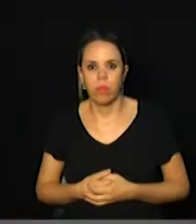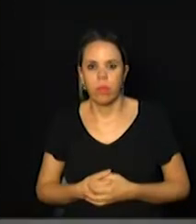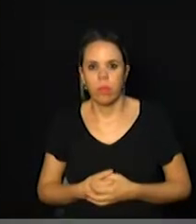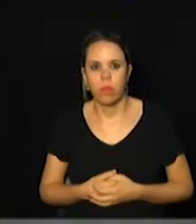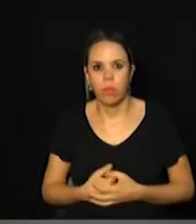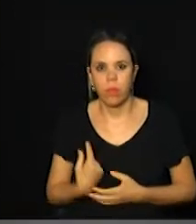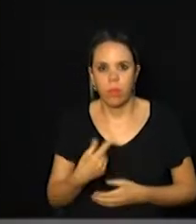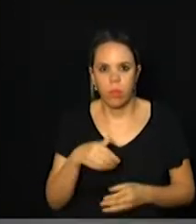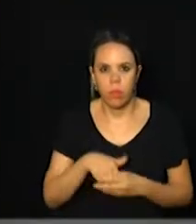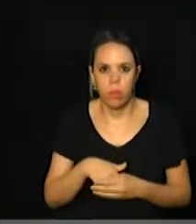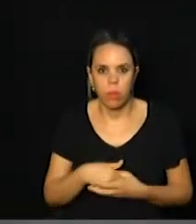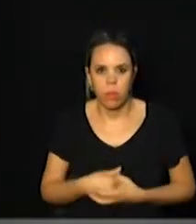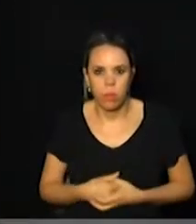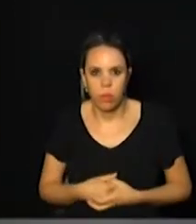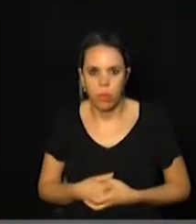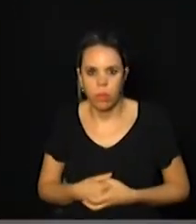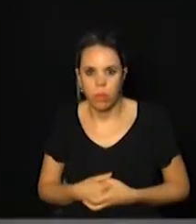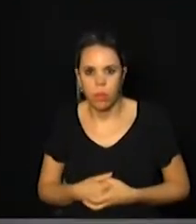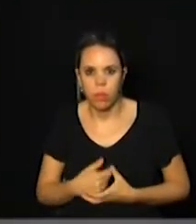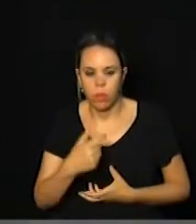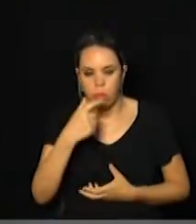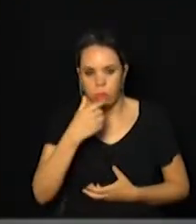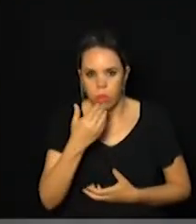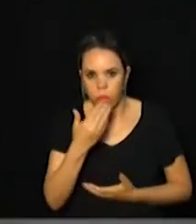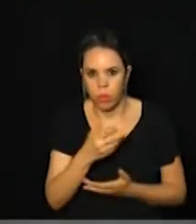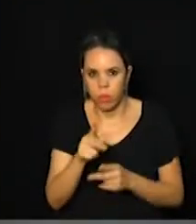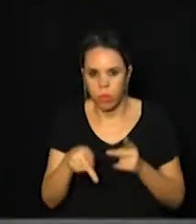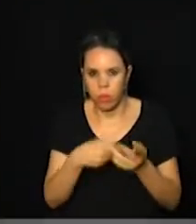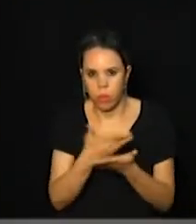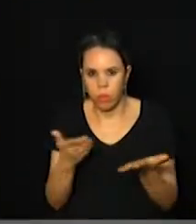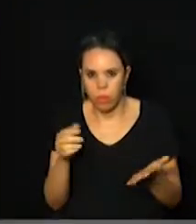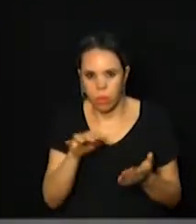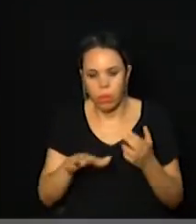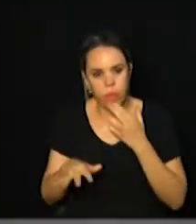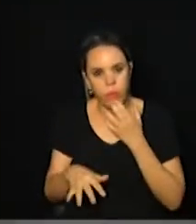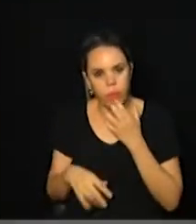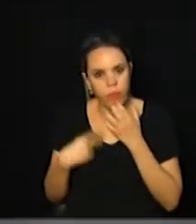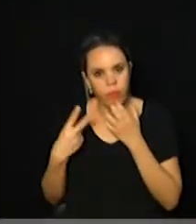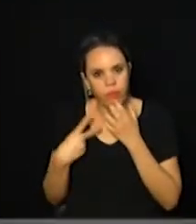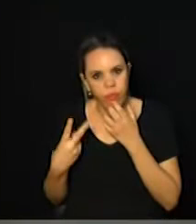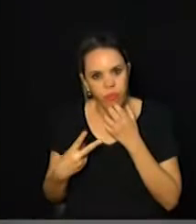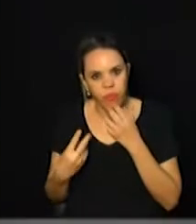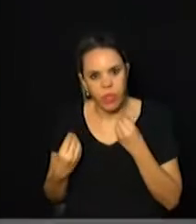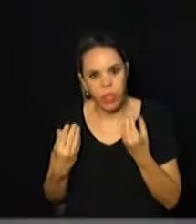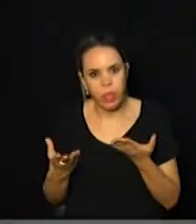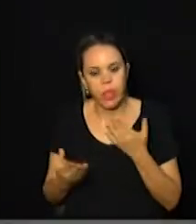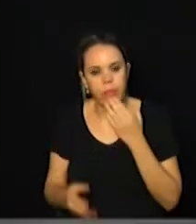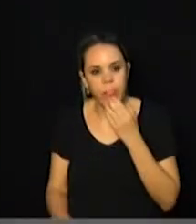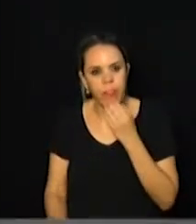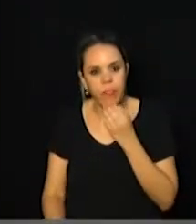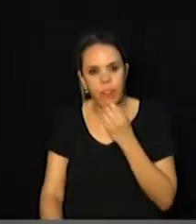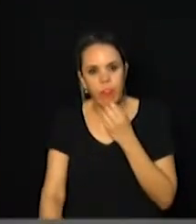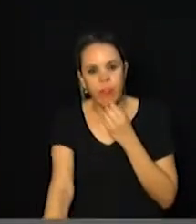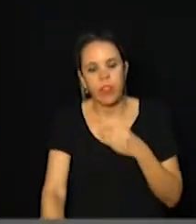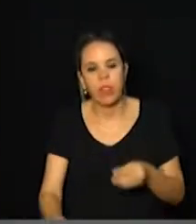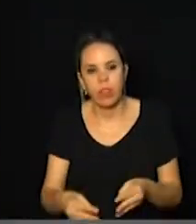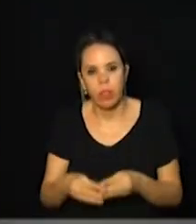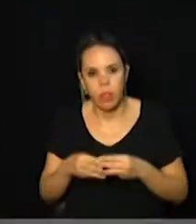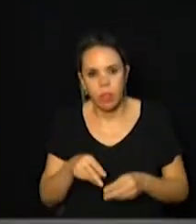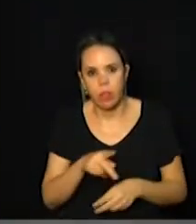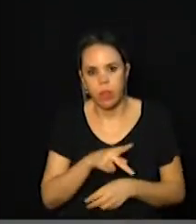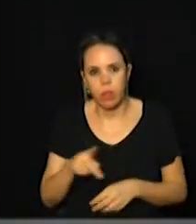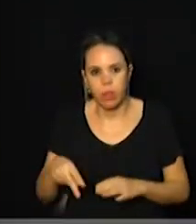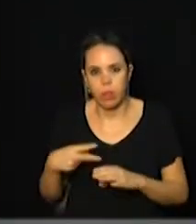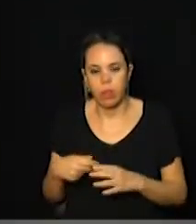nós mano então eu eu peço a população de um modo geral e os vereadores que encaminhem essas moções para o